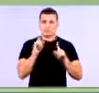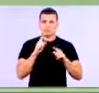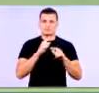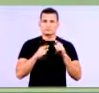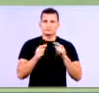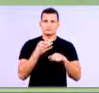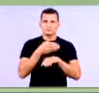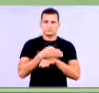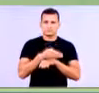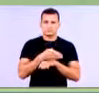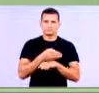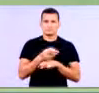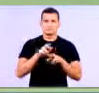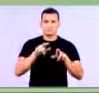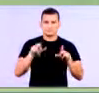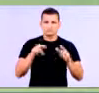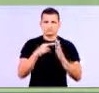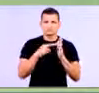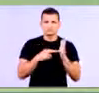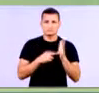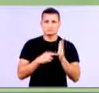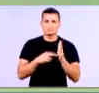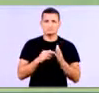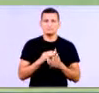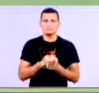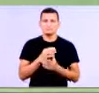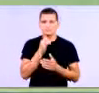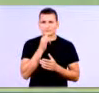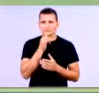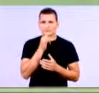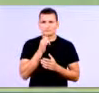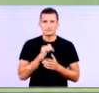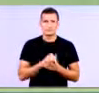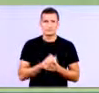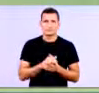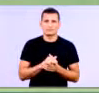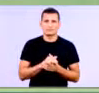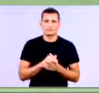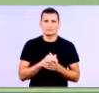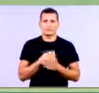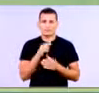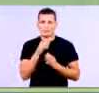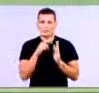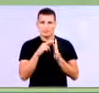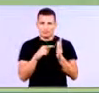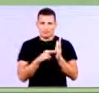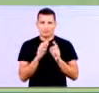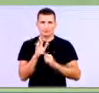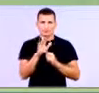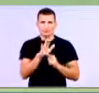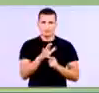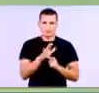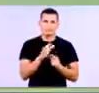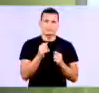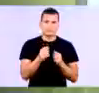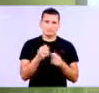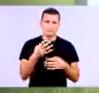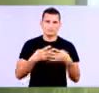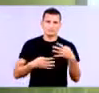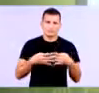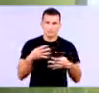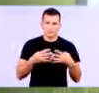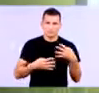com muitas regras, porque senão, ao invés de ela estar te ajudando, ela estará atrapalhando